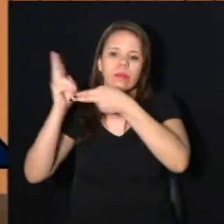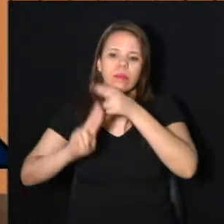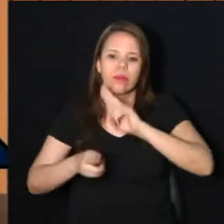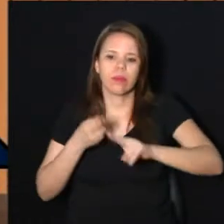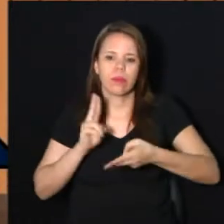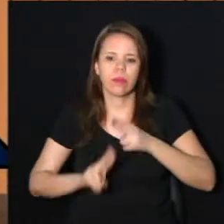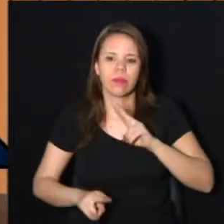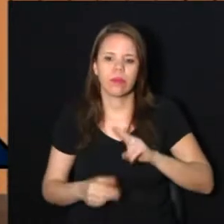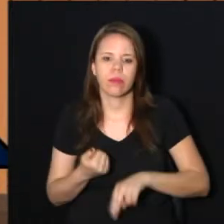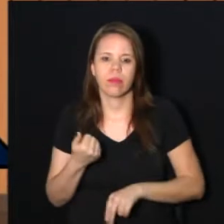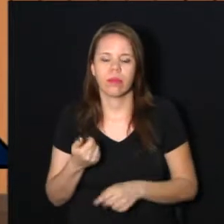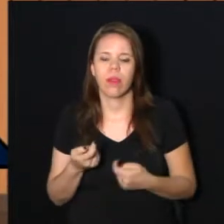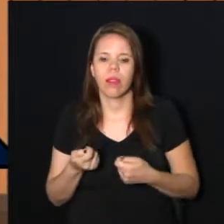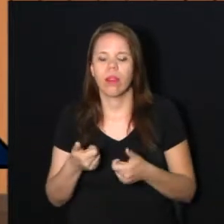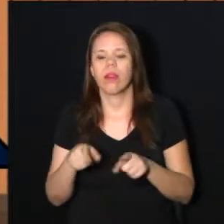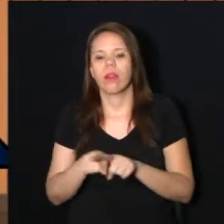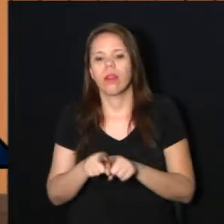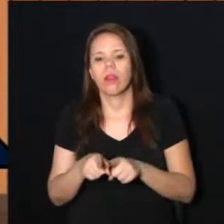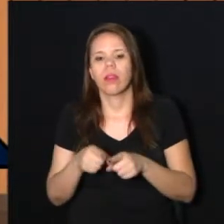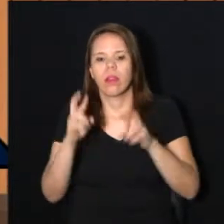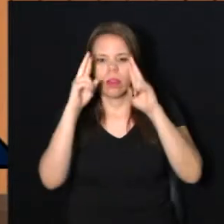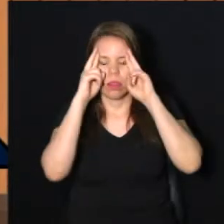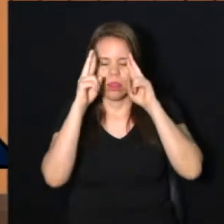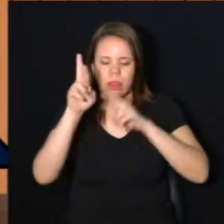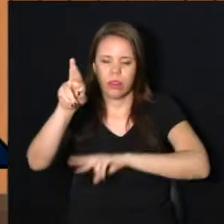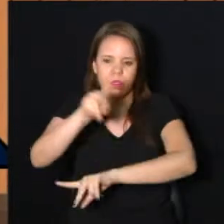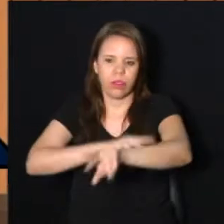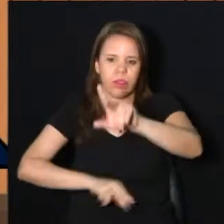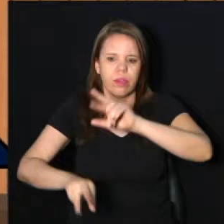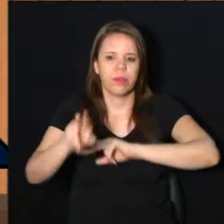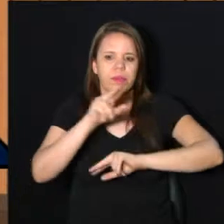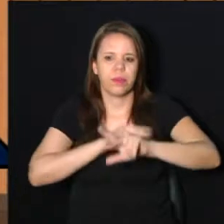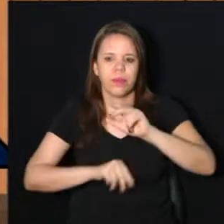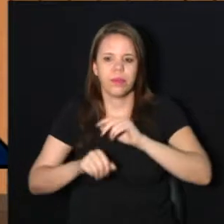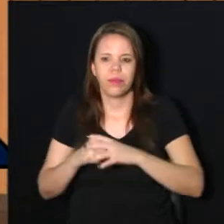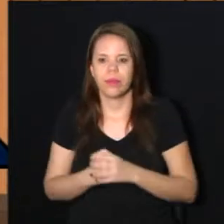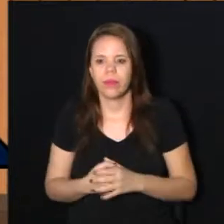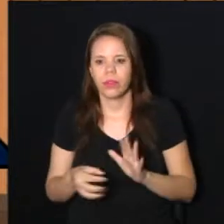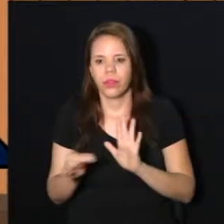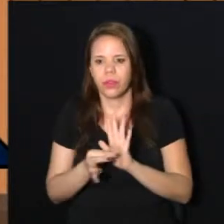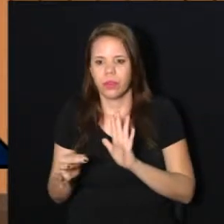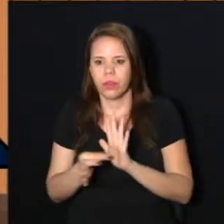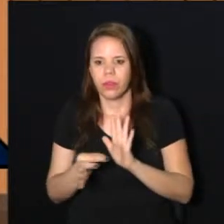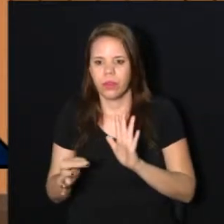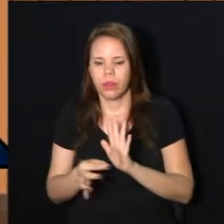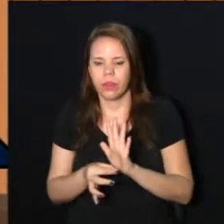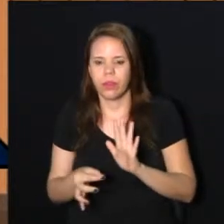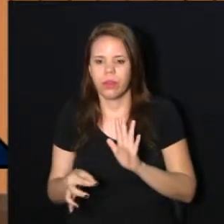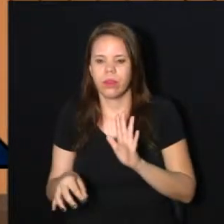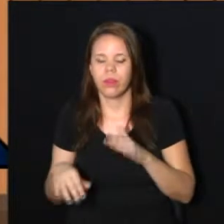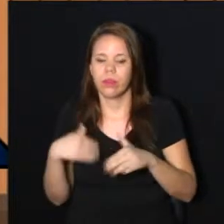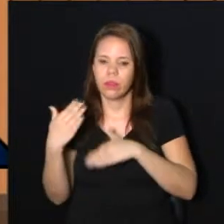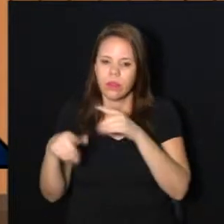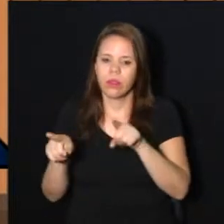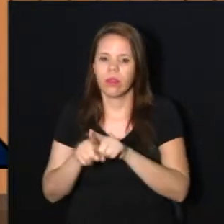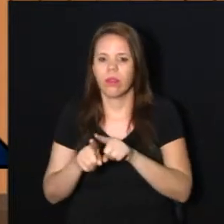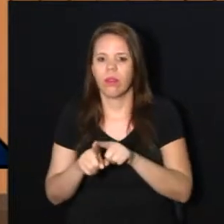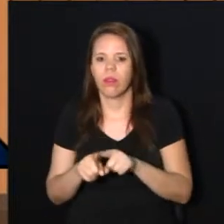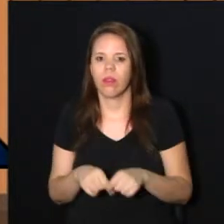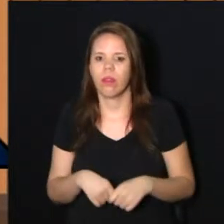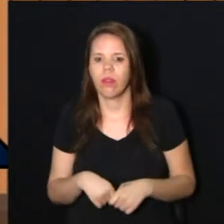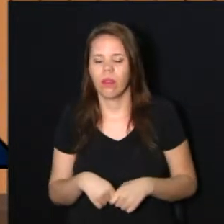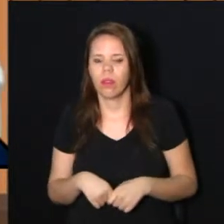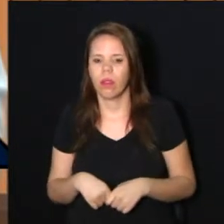habilidade da argumentação e respeito à diversidade de opiniões, além de construir um olhar